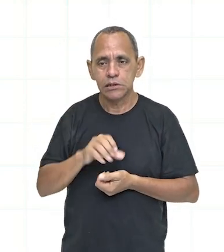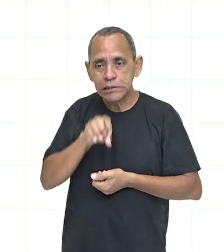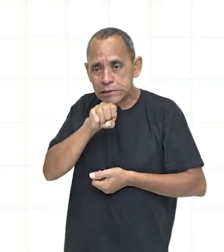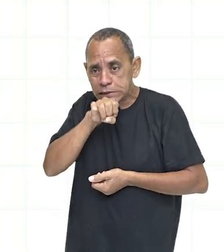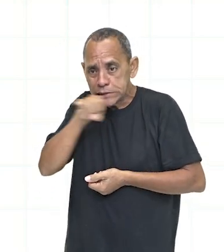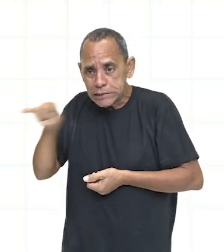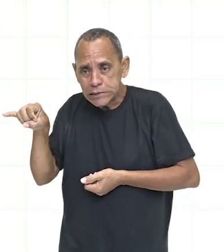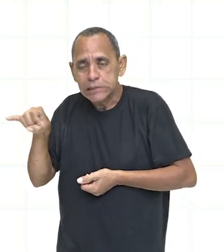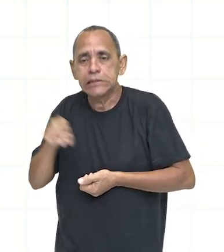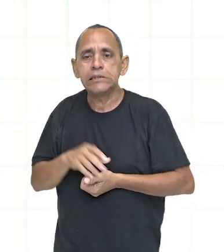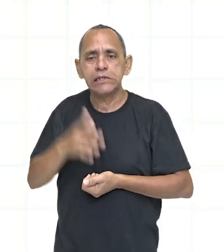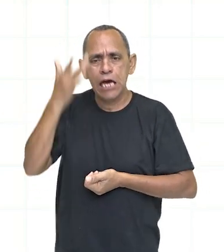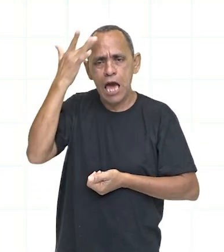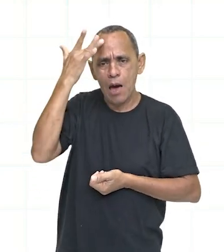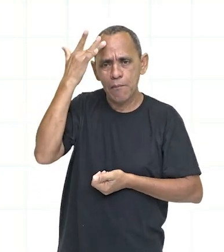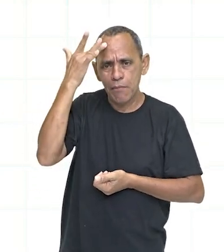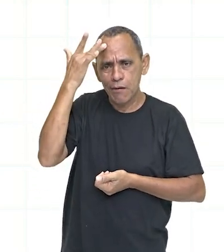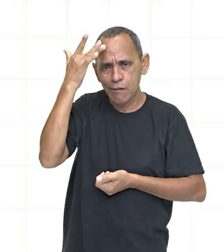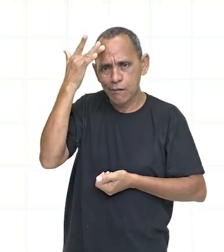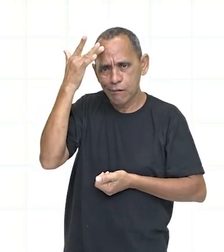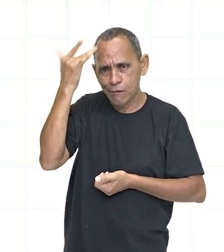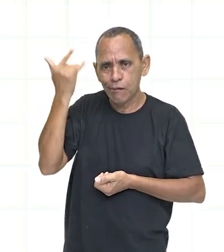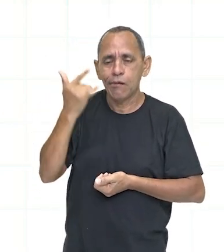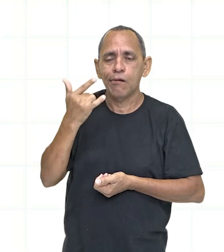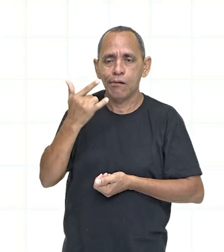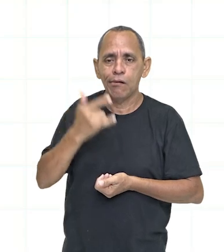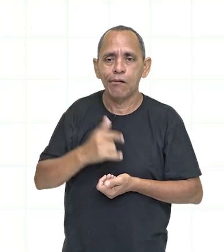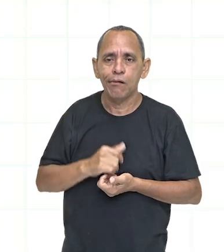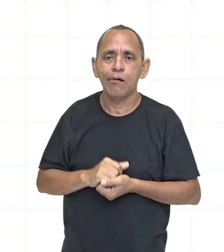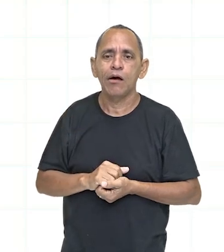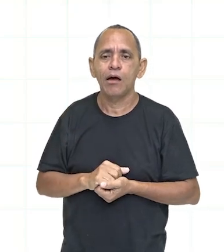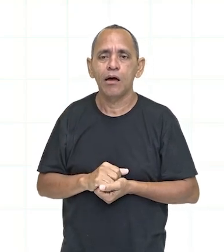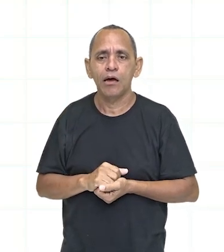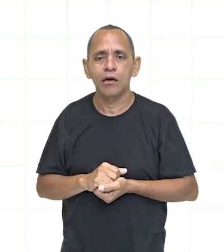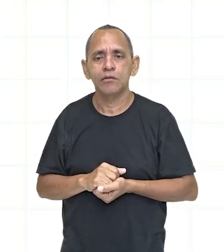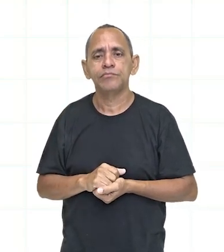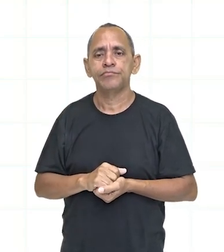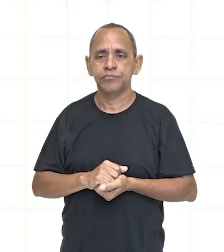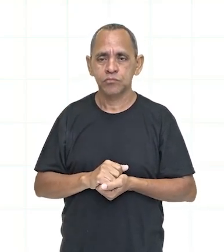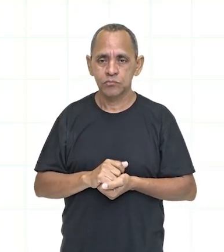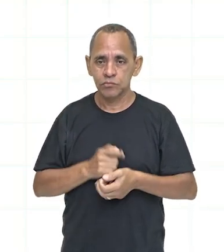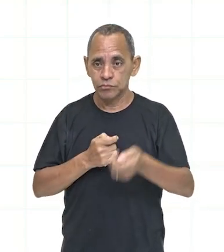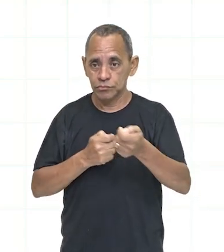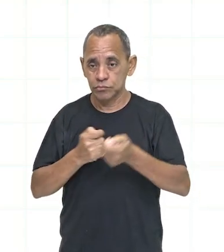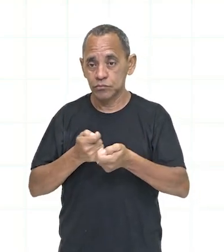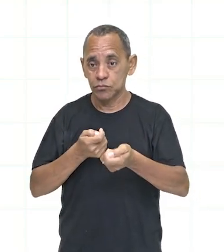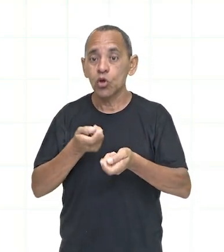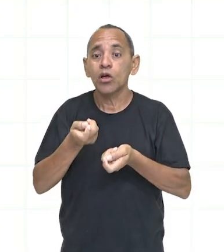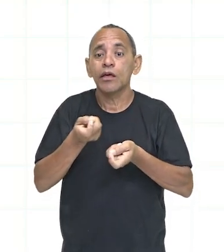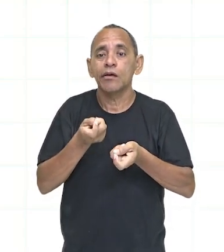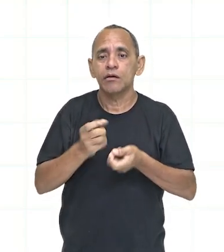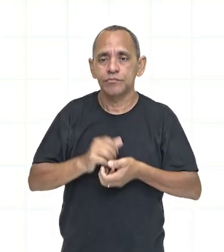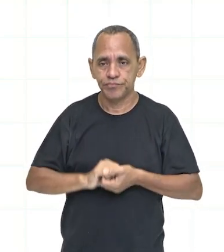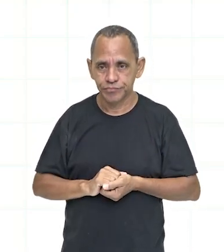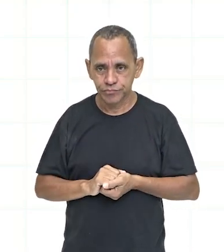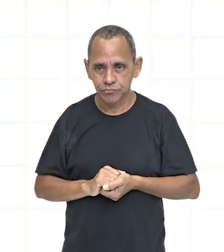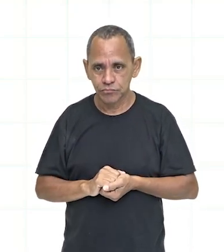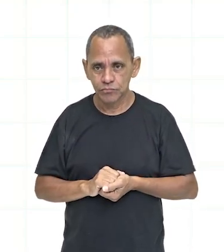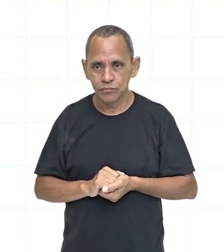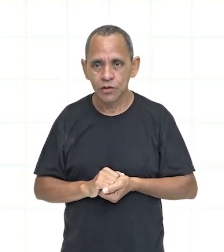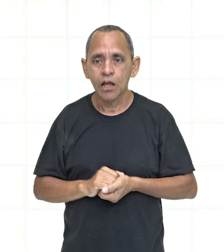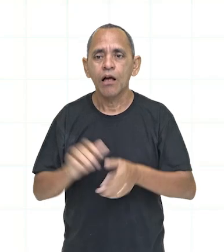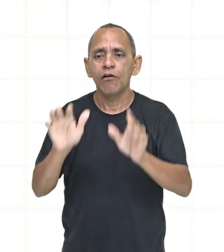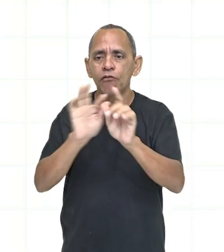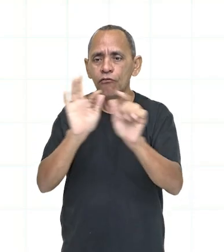se a previsão do tempo prever sol claro amanhã, agora a frase no futuro, né,